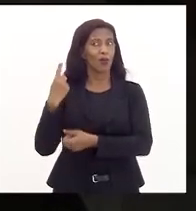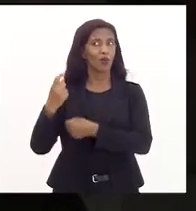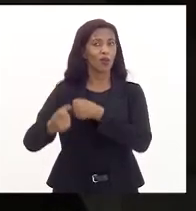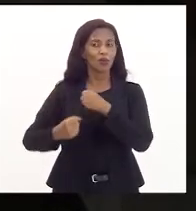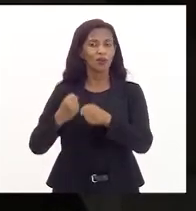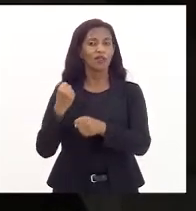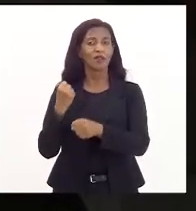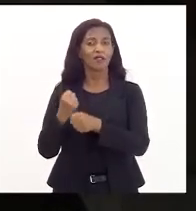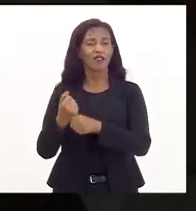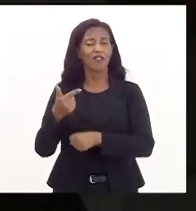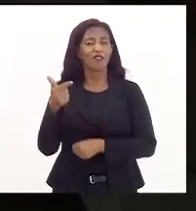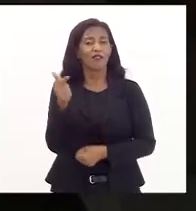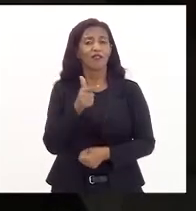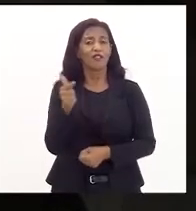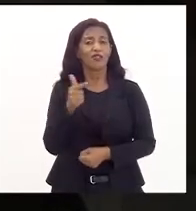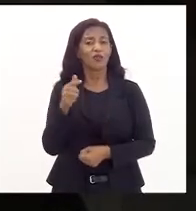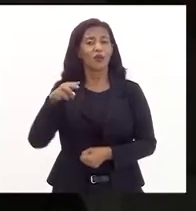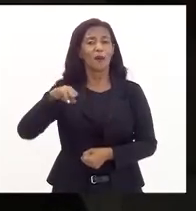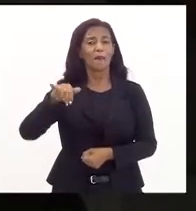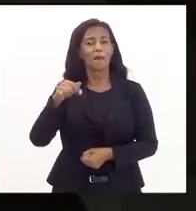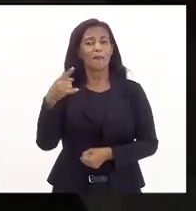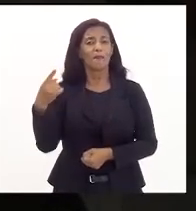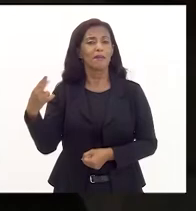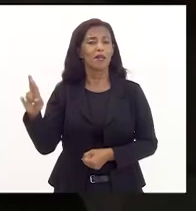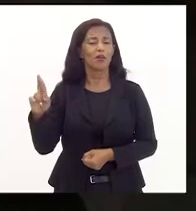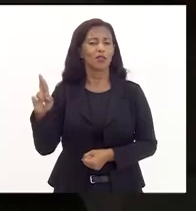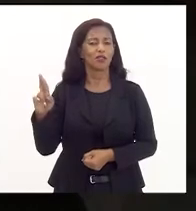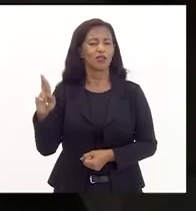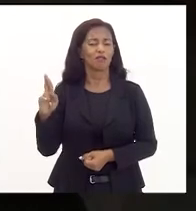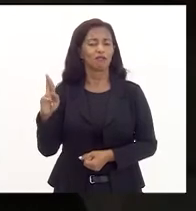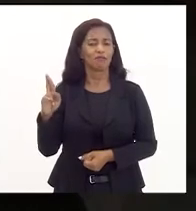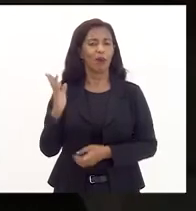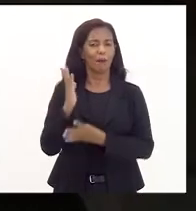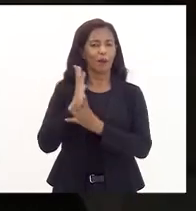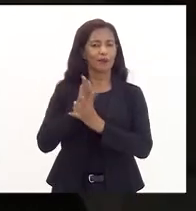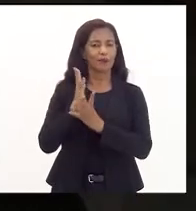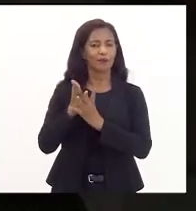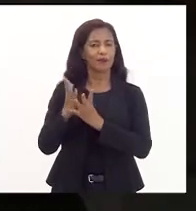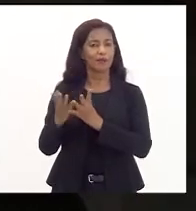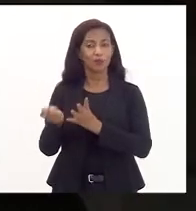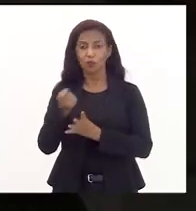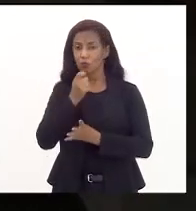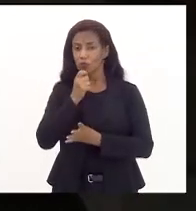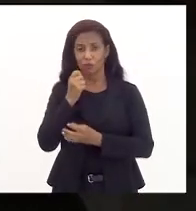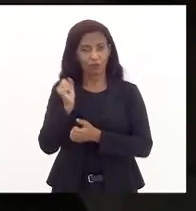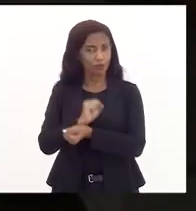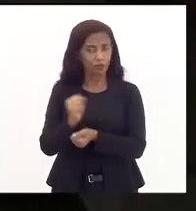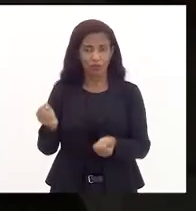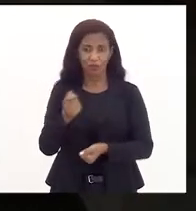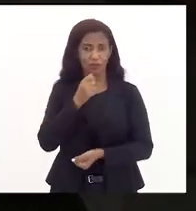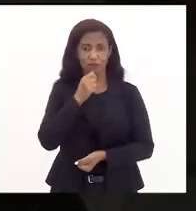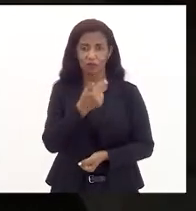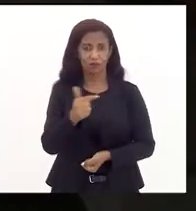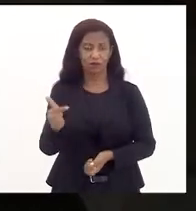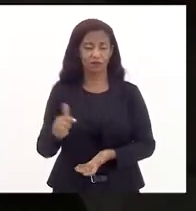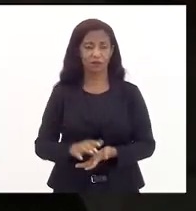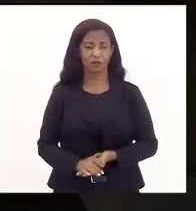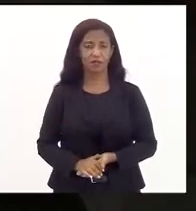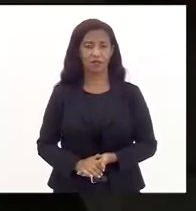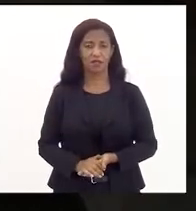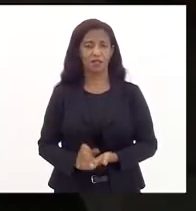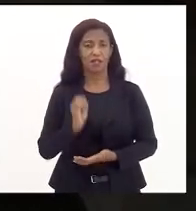vem, 22 bilhões de serviço da dívida? Não teria. Se